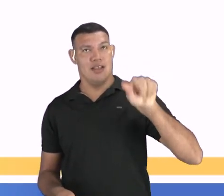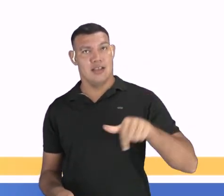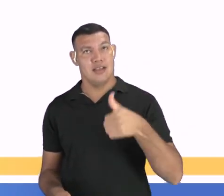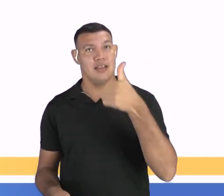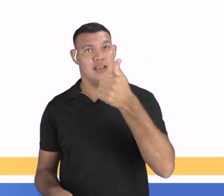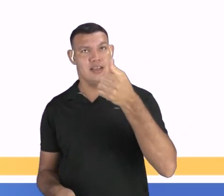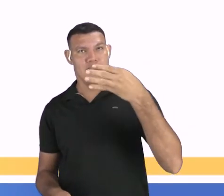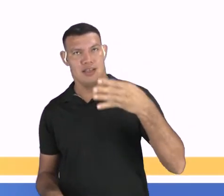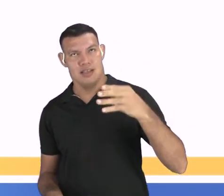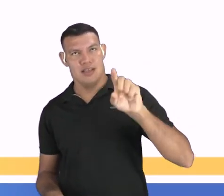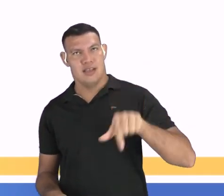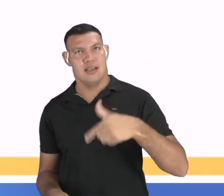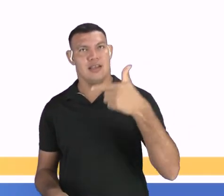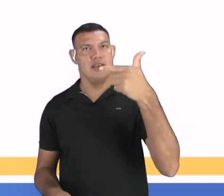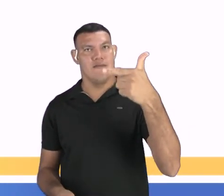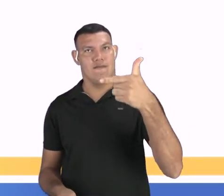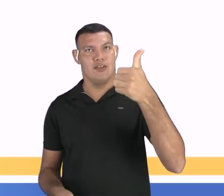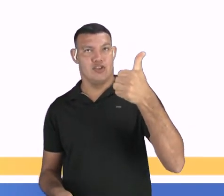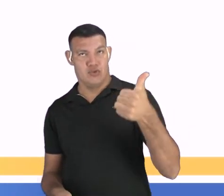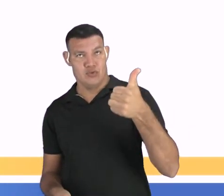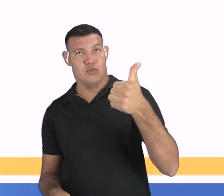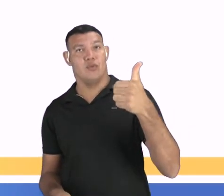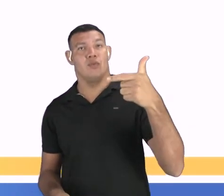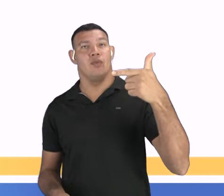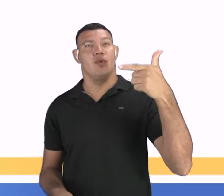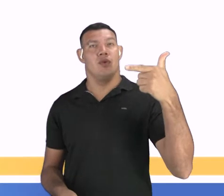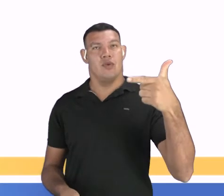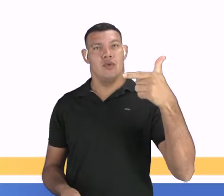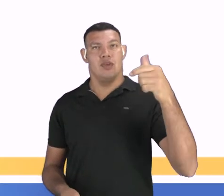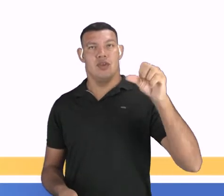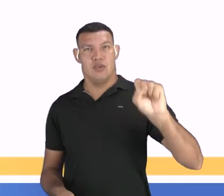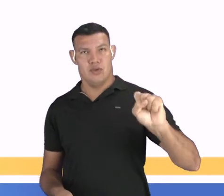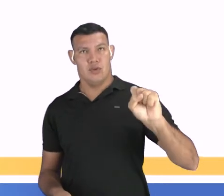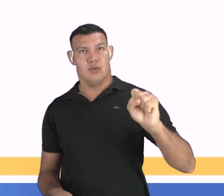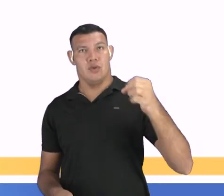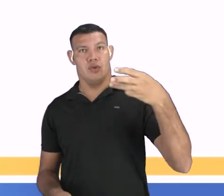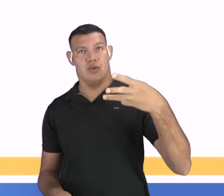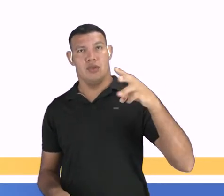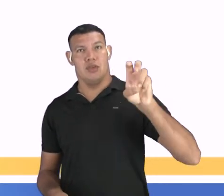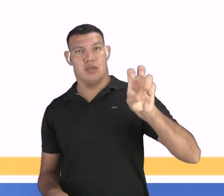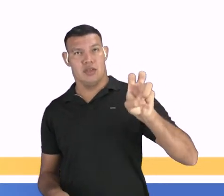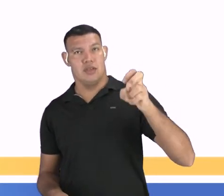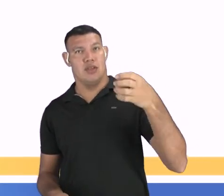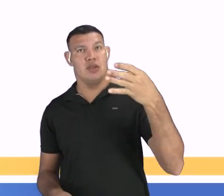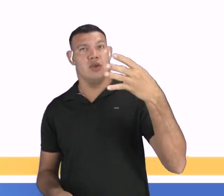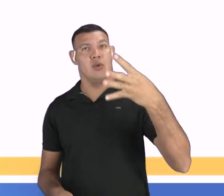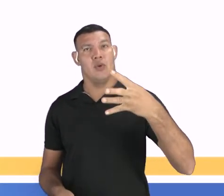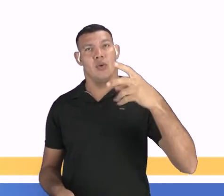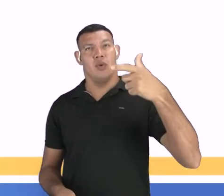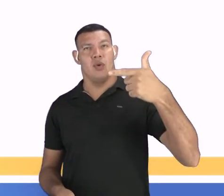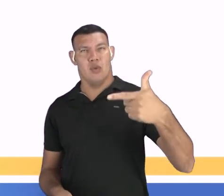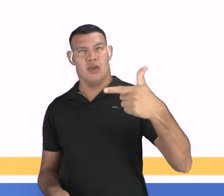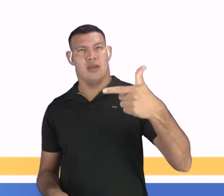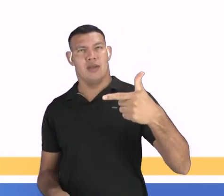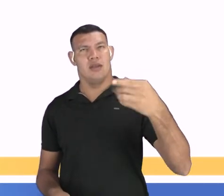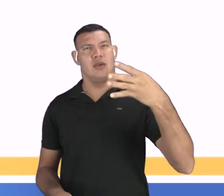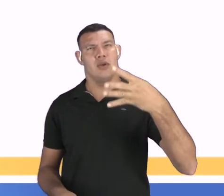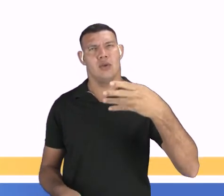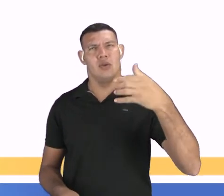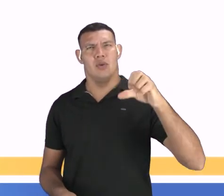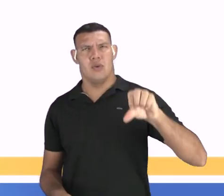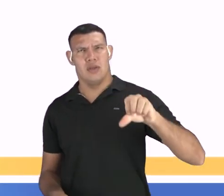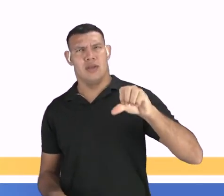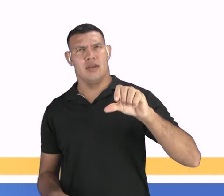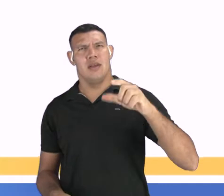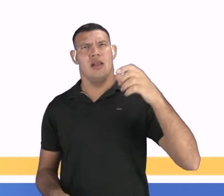35, 42, 49, 56 e assim por diante. Aí você me pergunta, professora, mas como é que a senhora